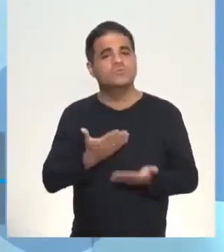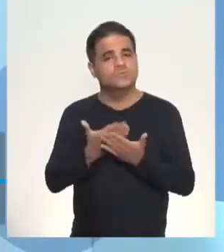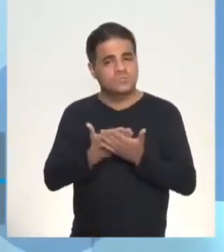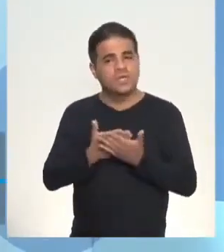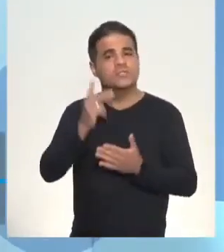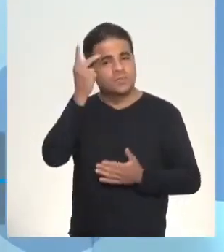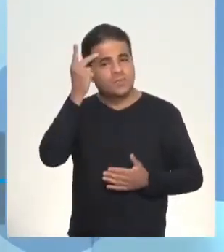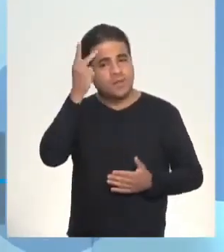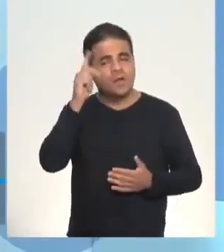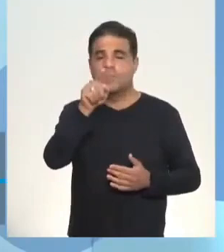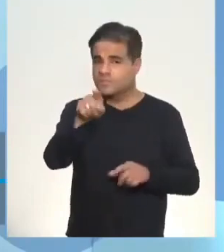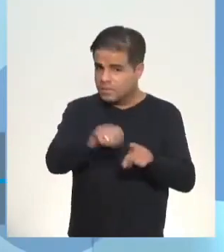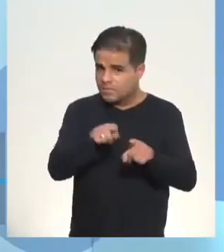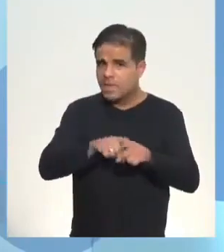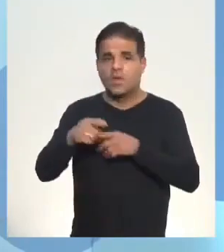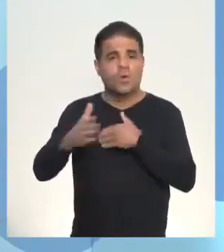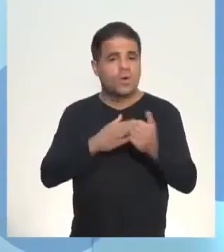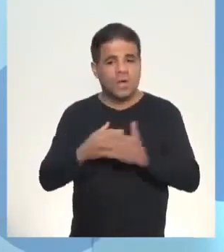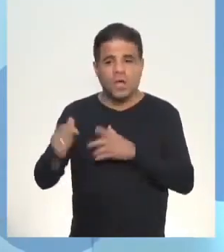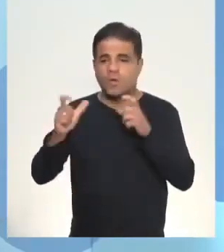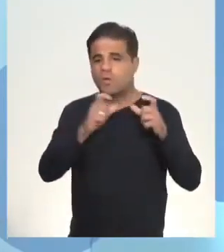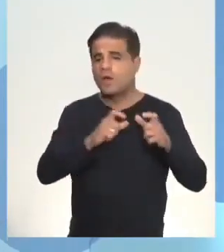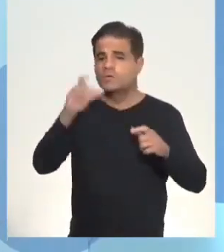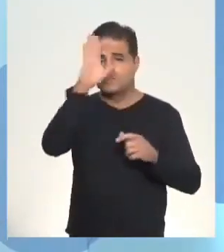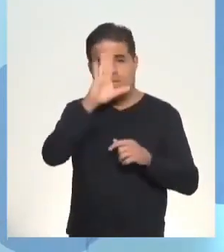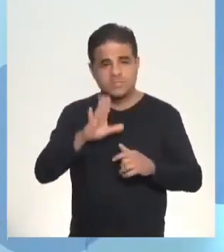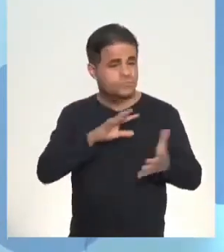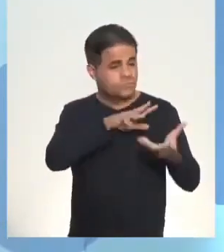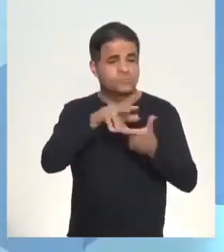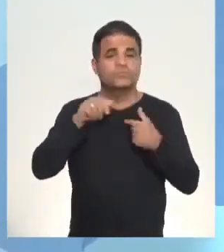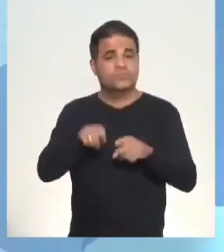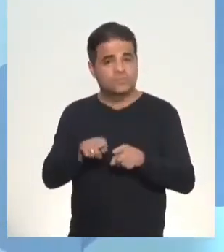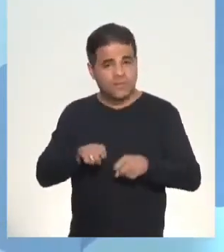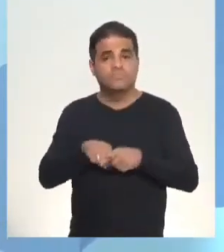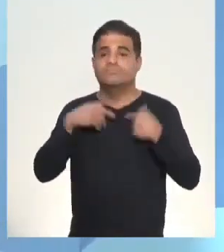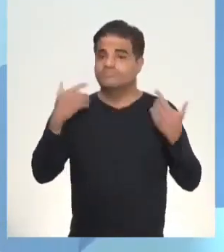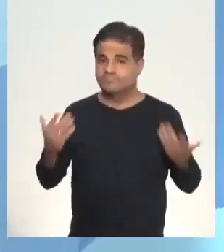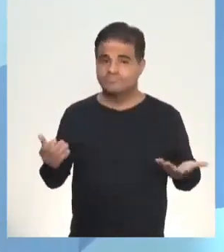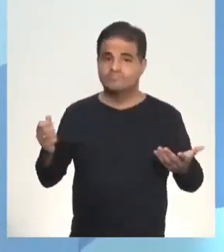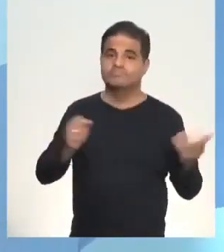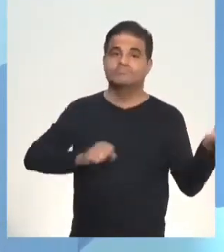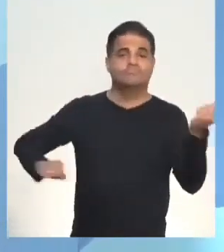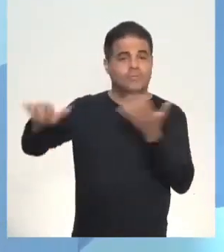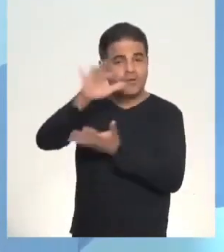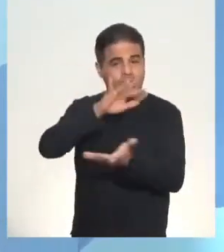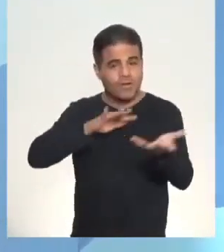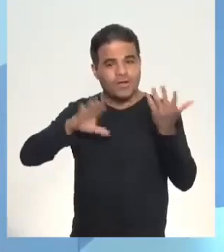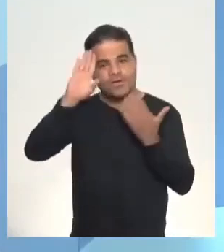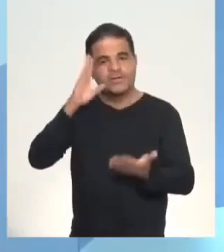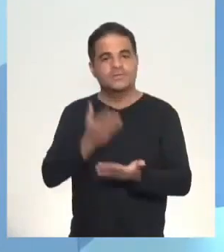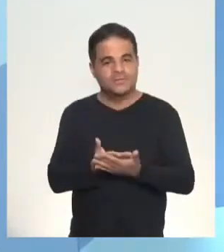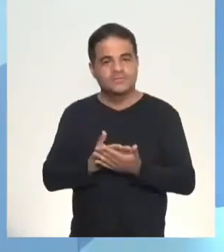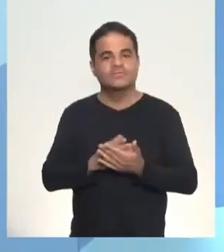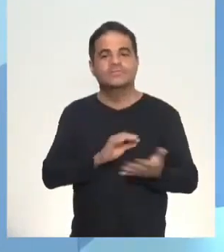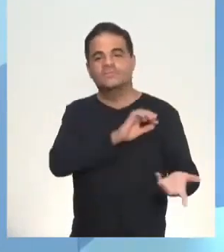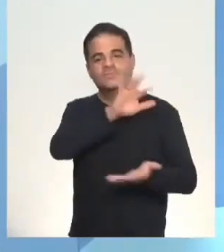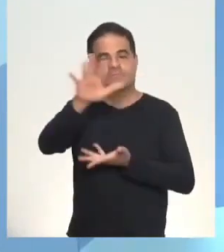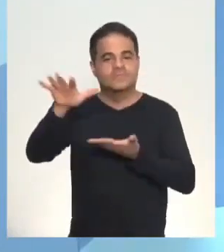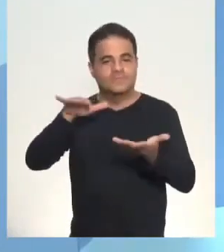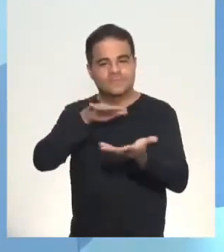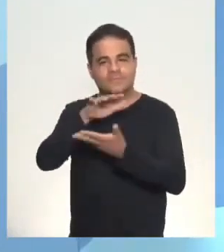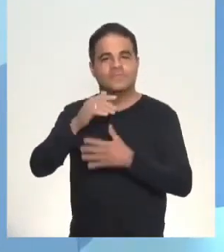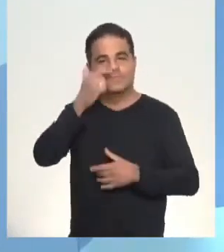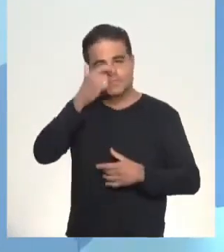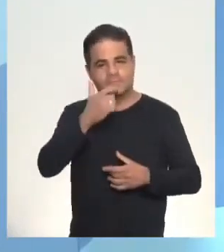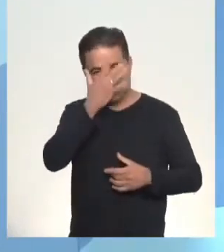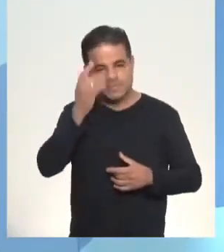mas você que está nos acompanhando em qualquer lugar do Brasil e do mundo, e por que não dizer, do universo. Sim, eu acredito nisso. Eu acredito em universos paralelos. Eu sou